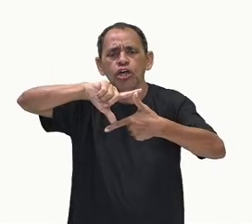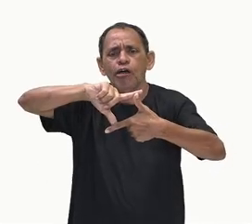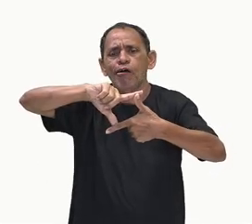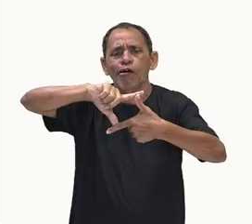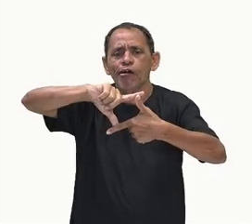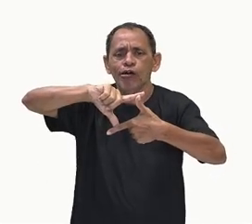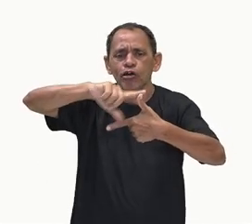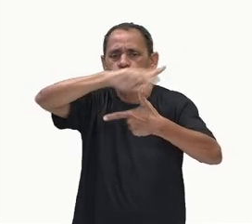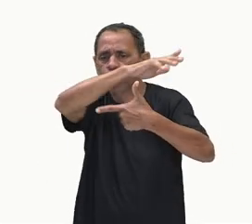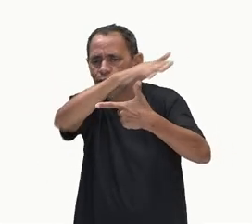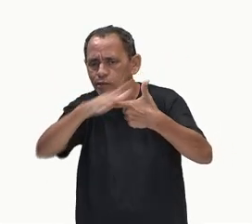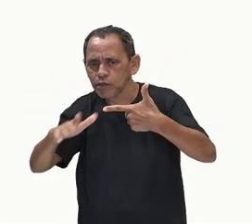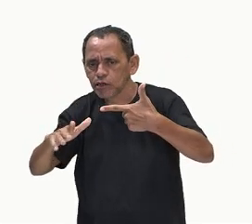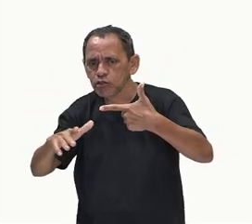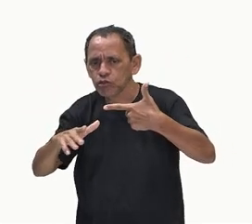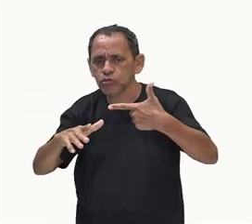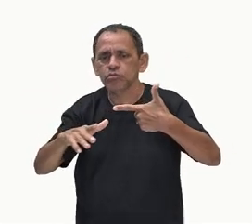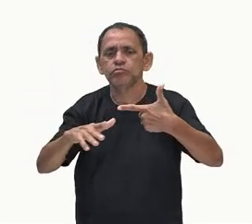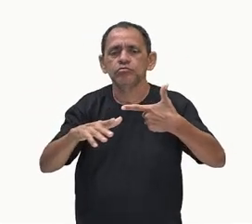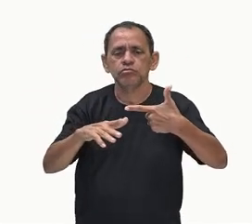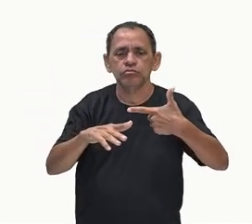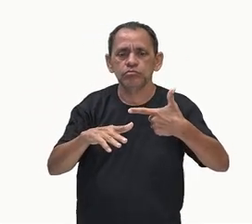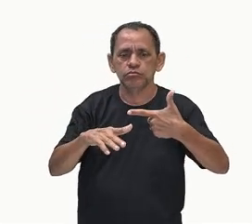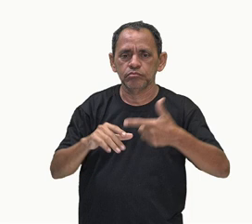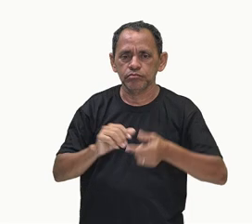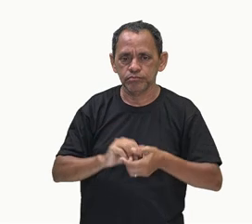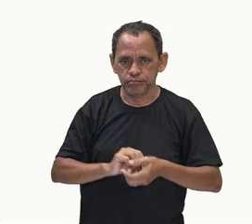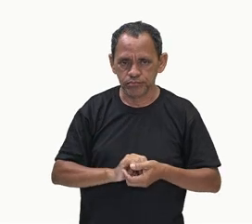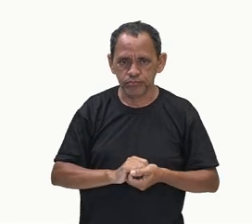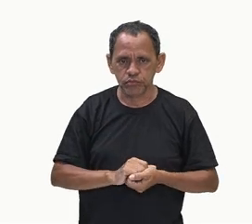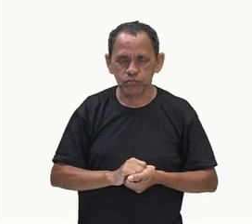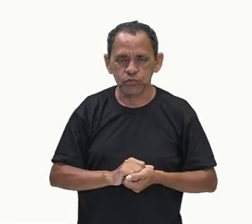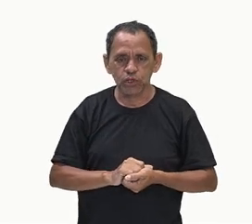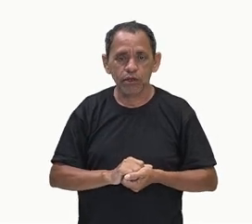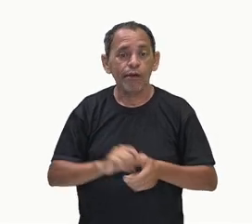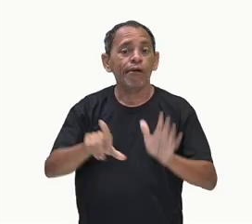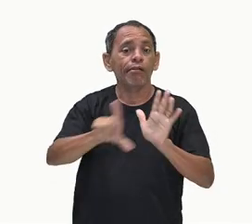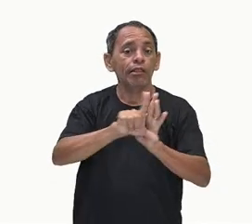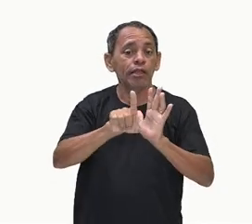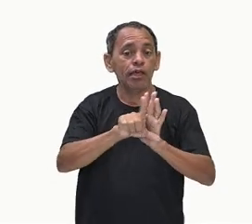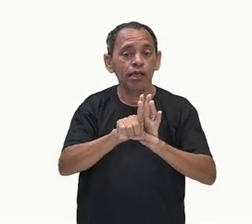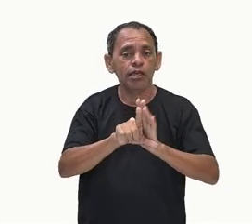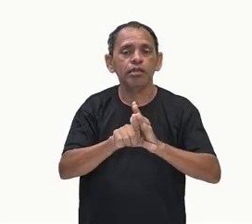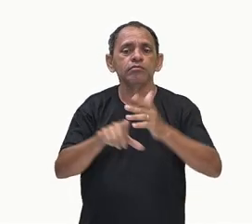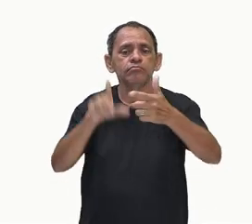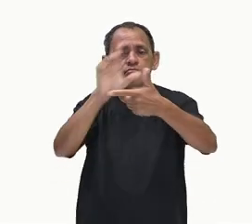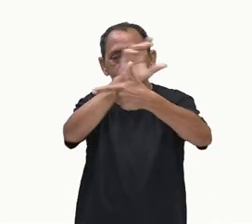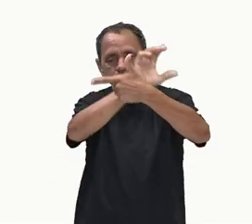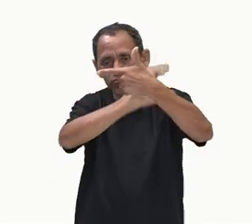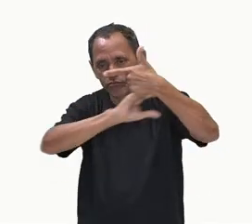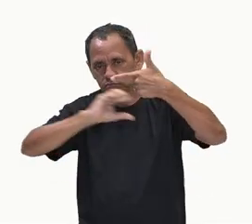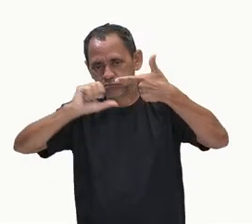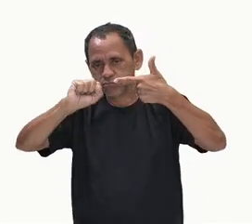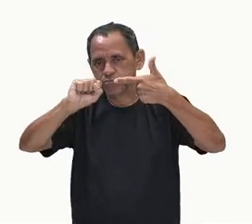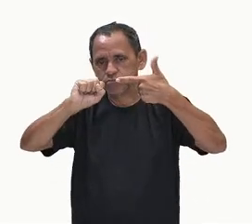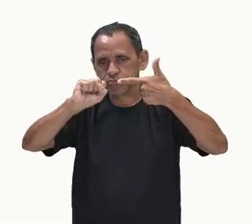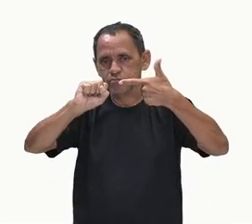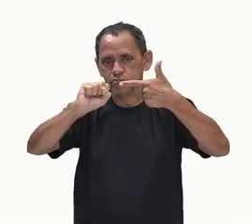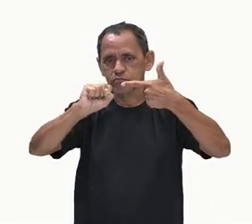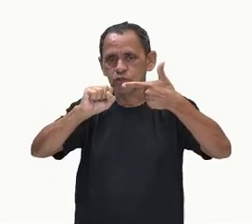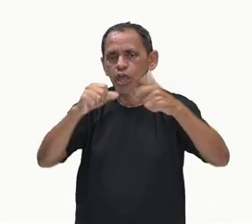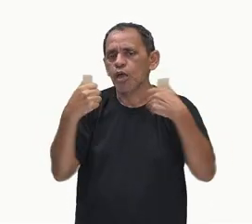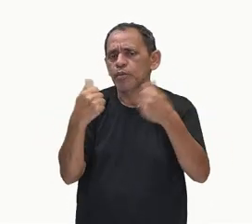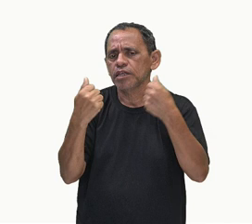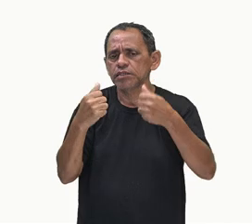gente vai usar a lei dos cossenos a lei dos cossenos a gente precisa aqui da primeira